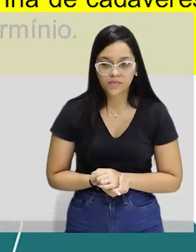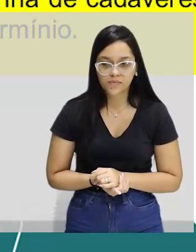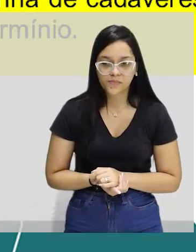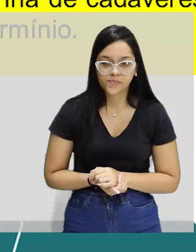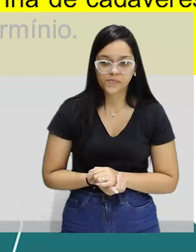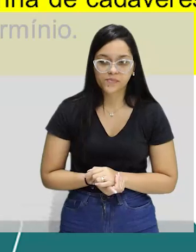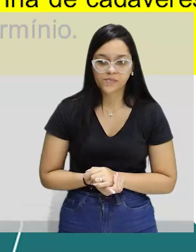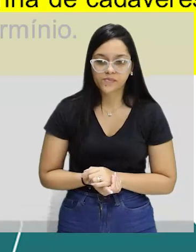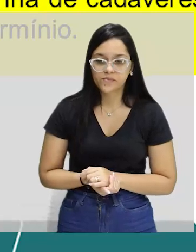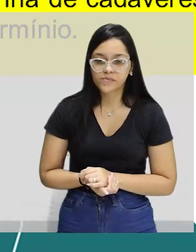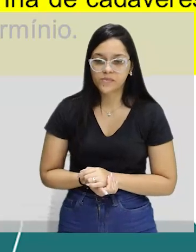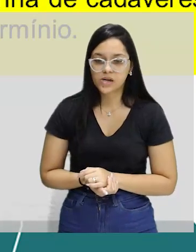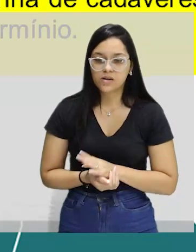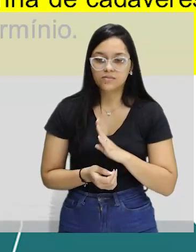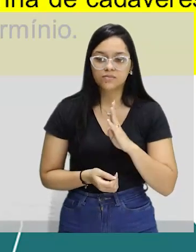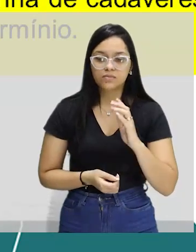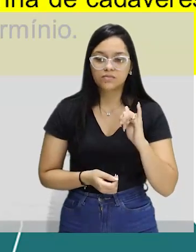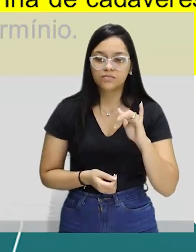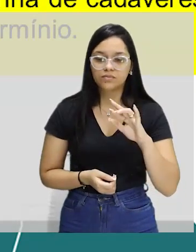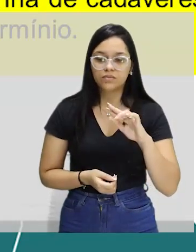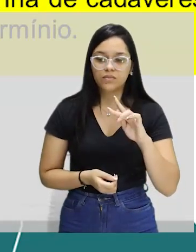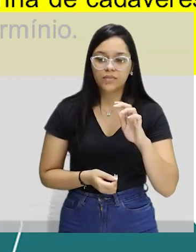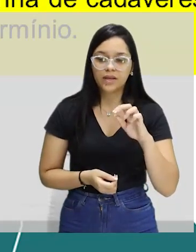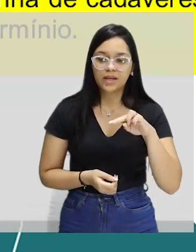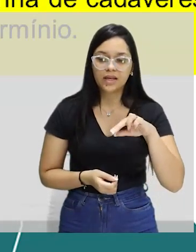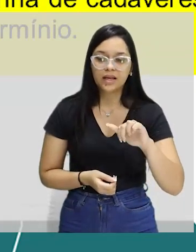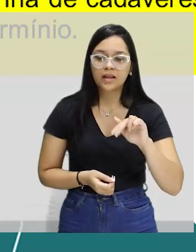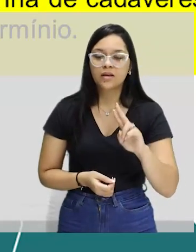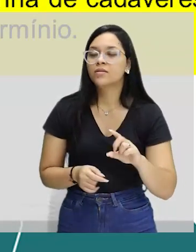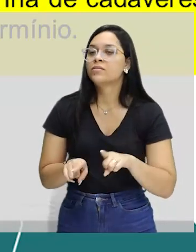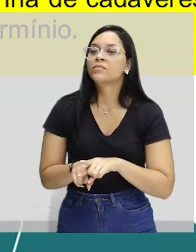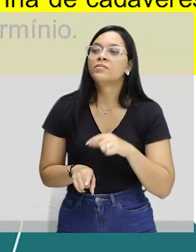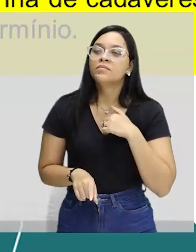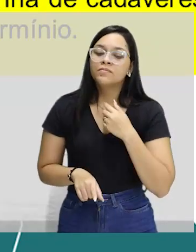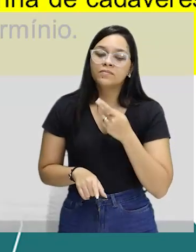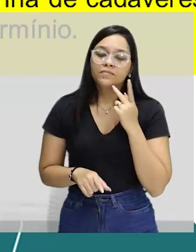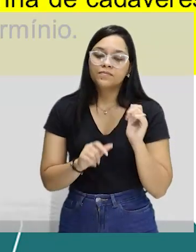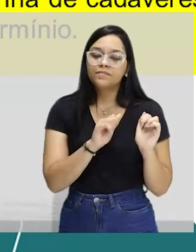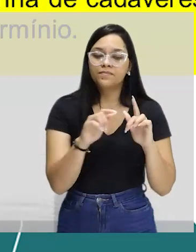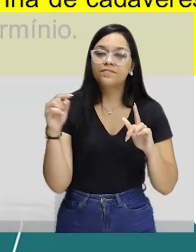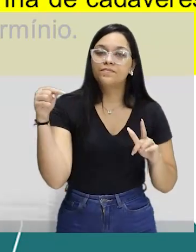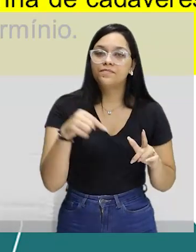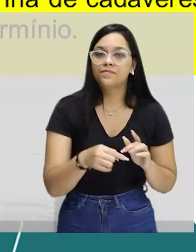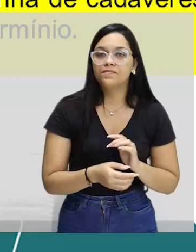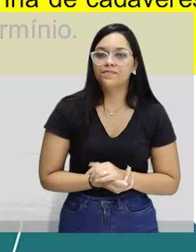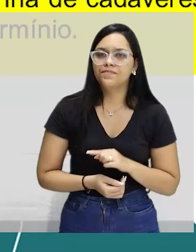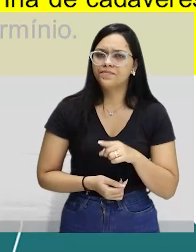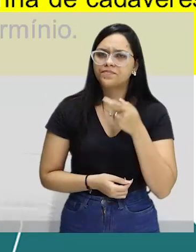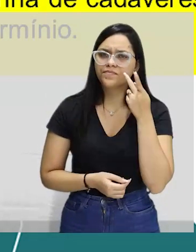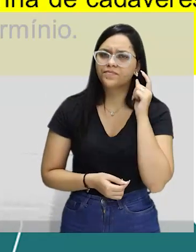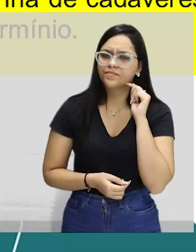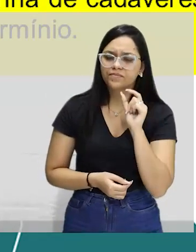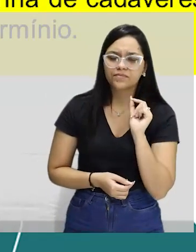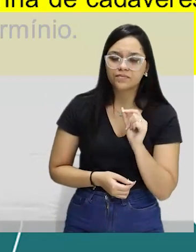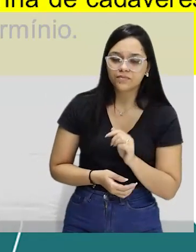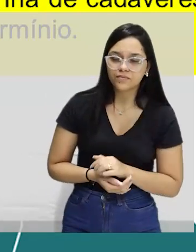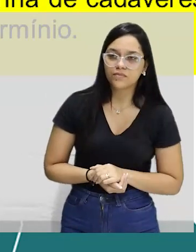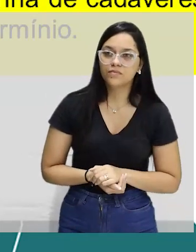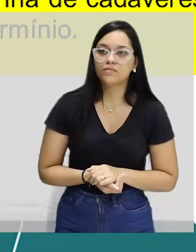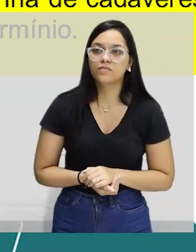Birkenau, eu vou falar várias vezes, não sei se a pronúncia é essa, né? Mas eu vou falar sobre essa obra aqui. O que você vê? Um quadro